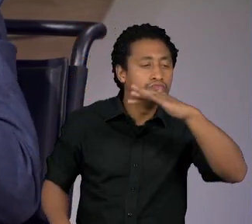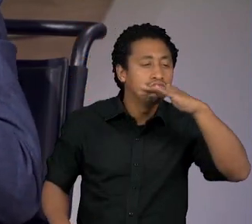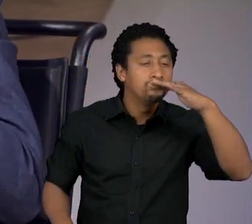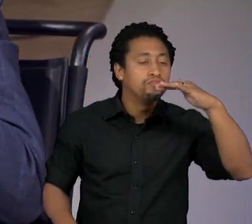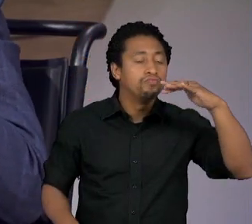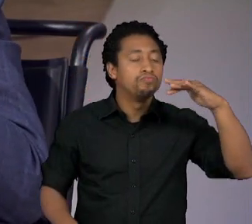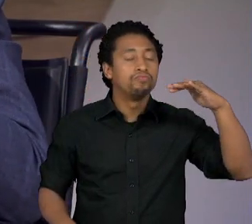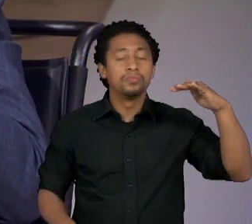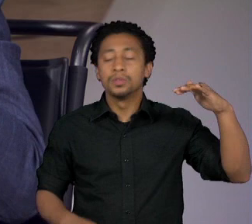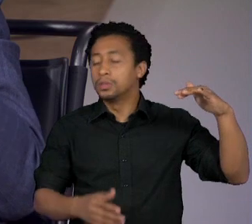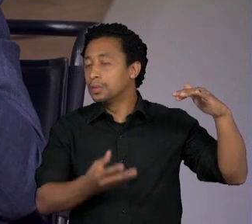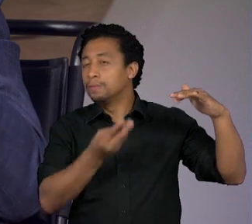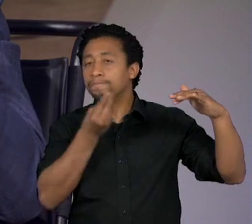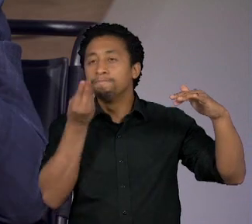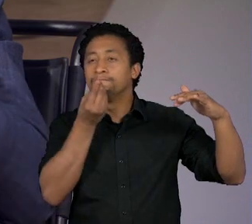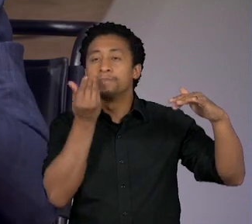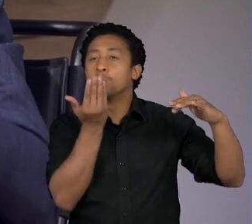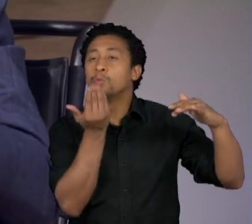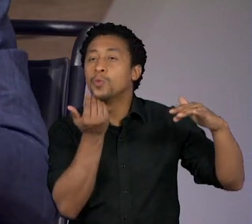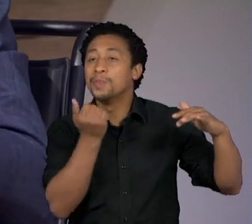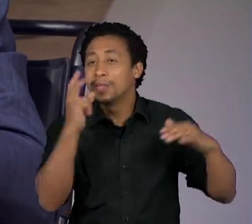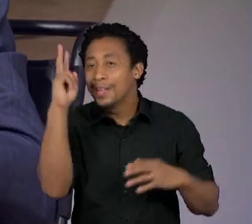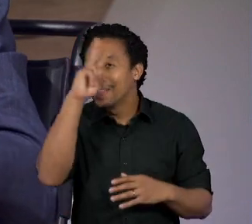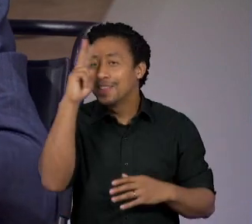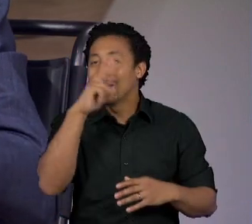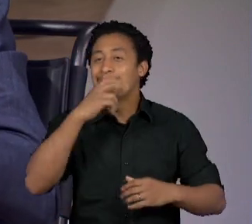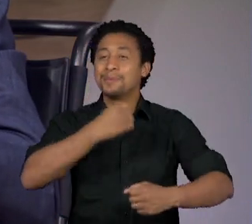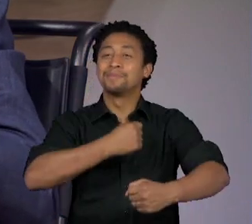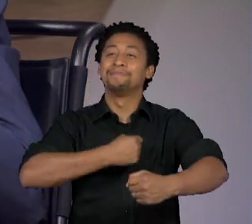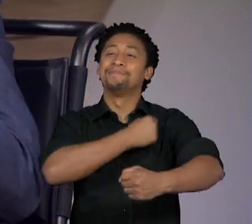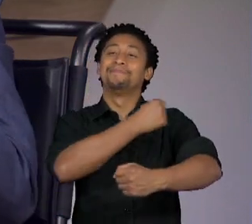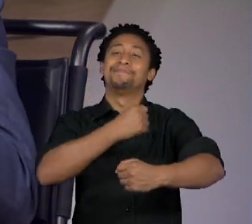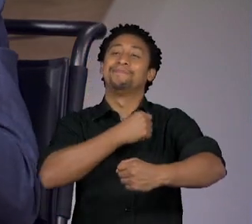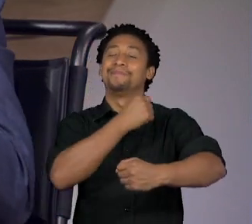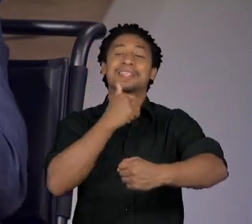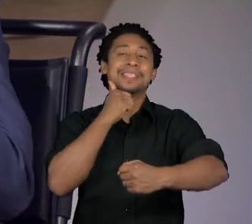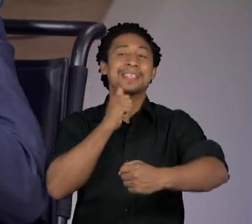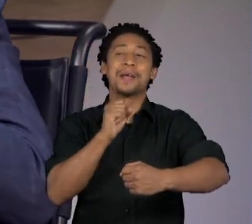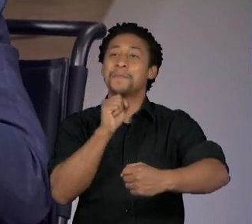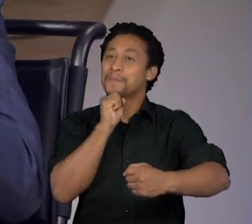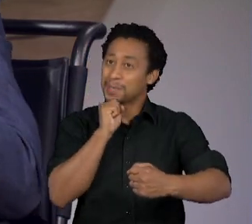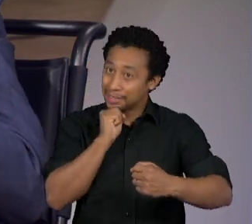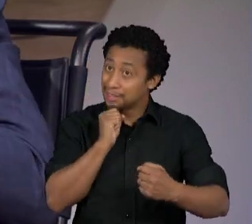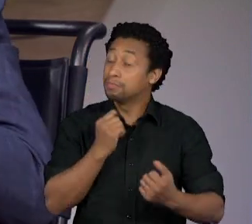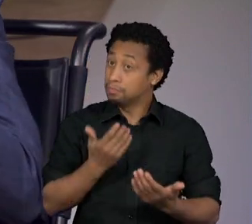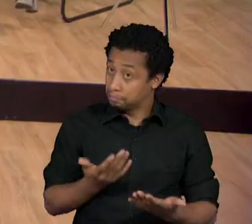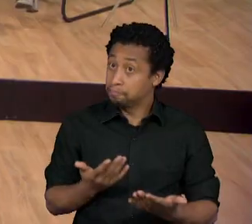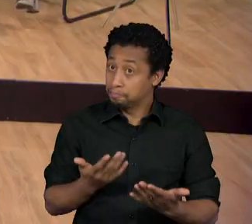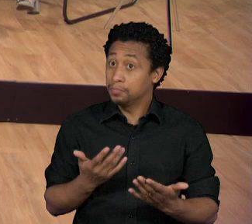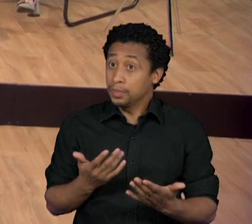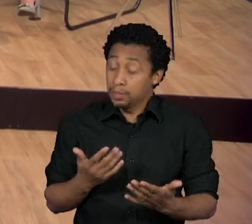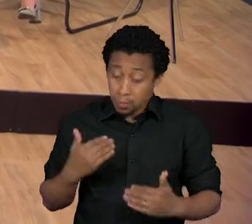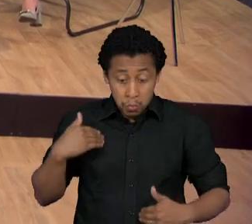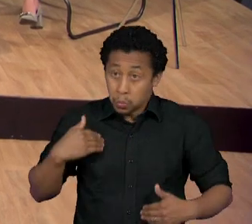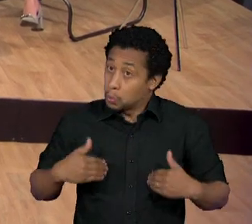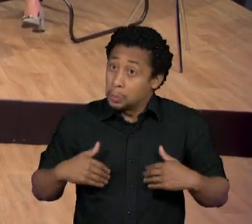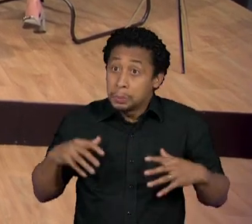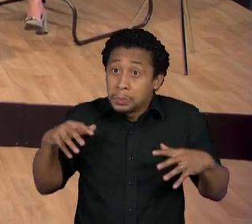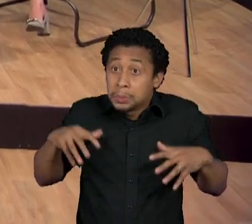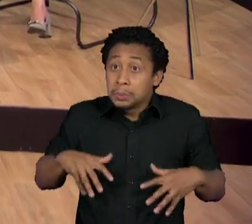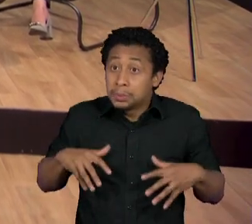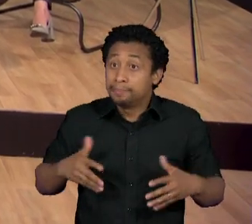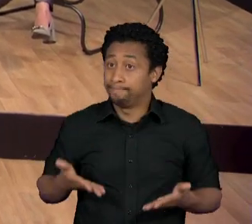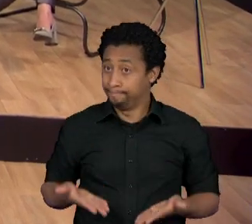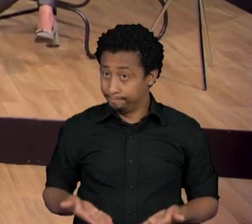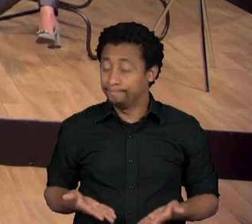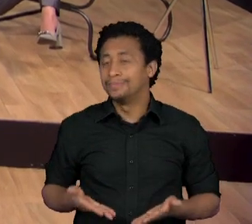e sente aquele cheiro de comida que lembra, por exemplo, a comida da sua mãe. Entendeu? Isso tem uma plausibilidade até biológica, né? E o